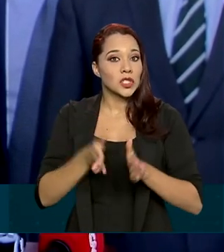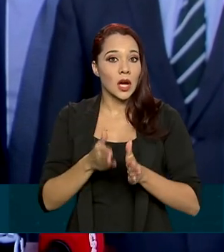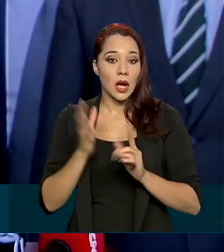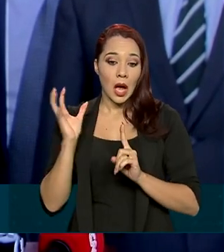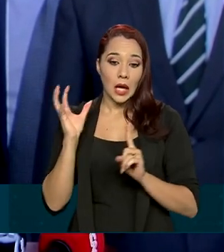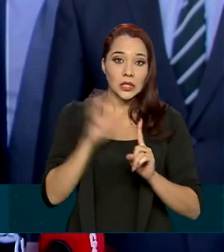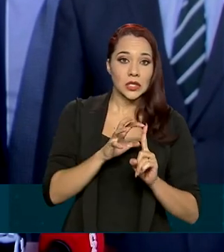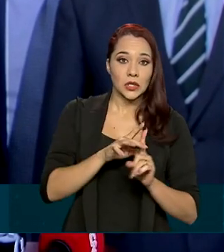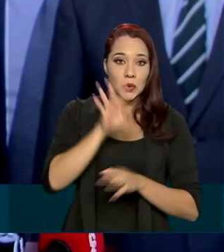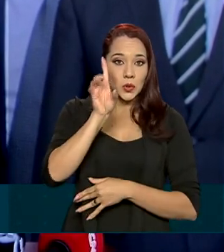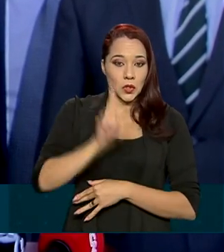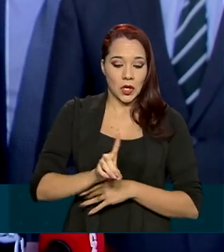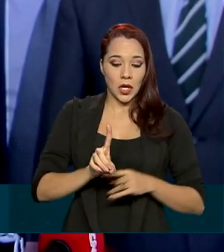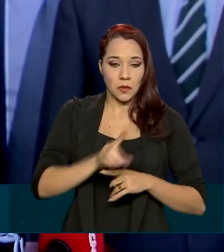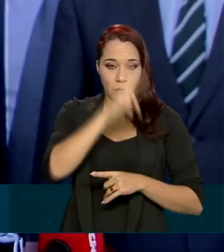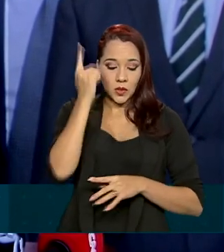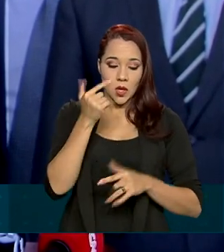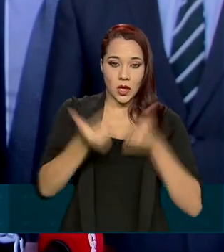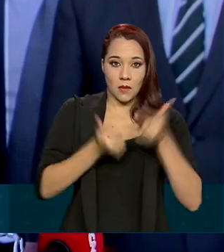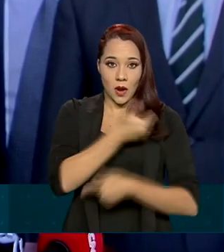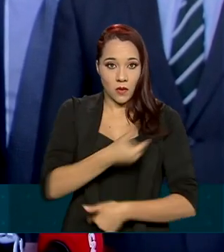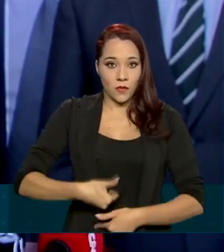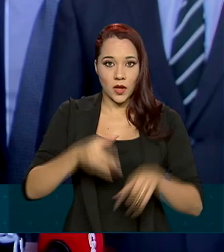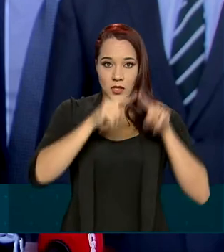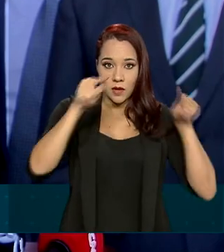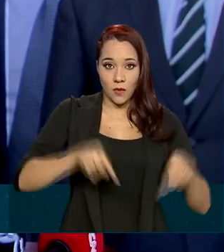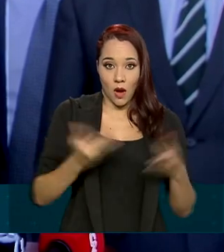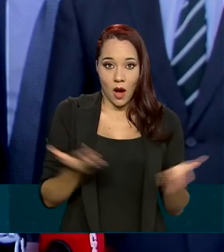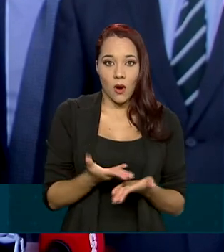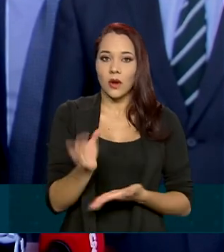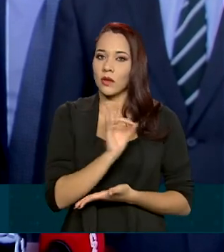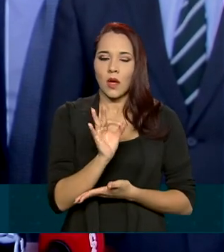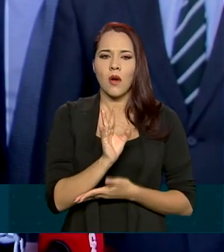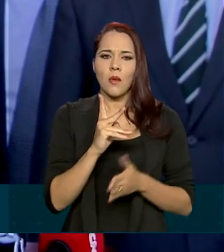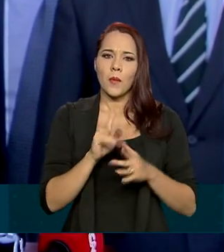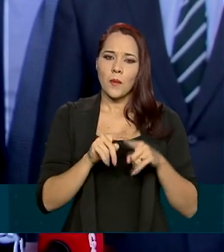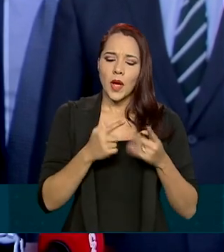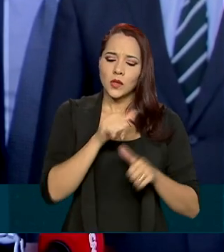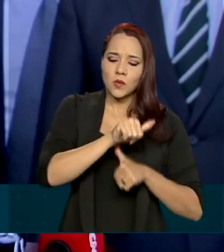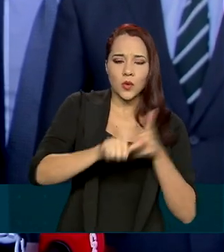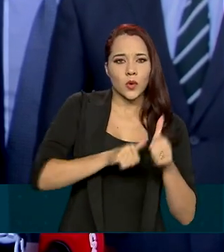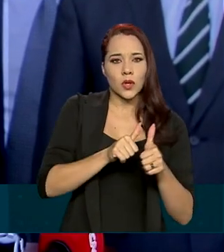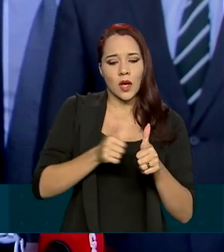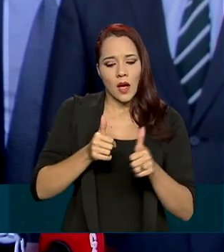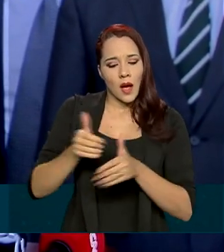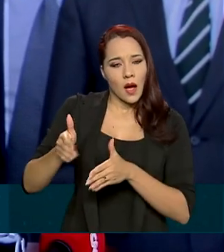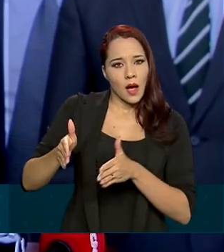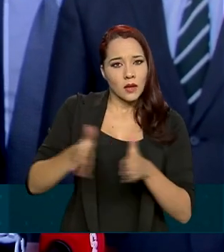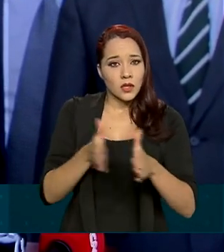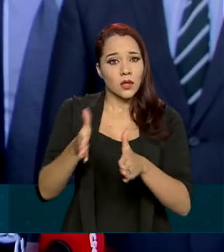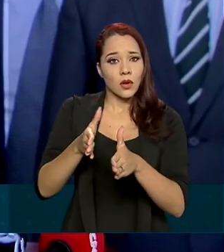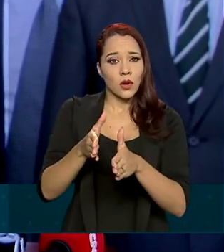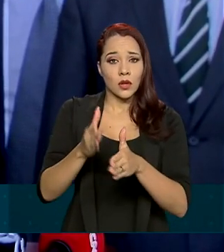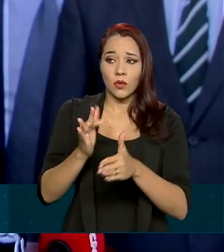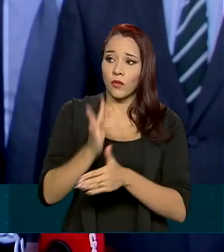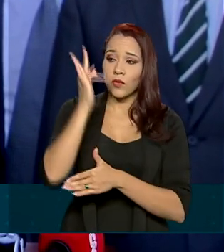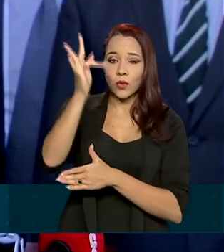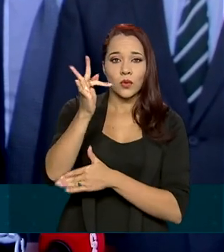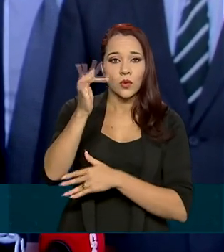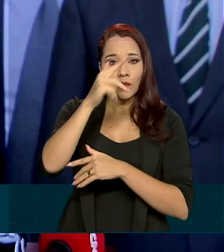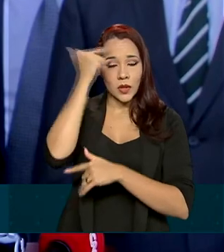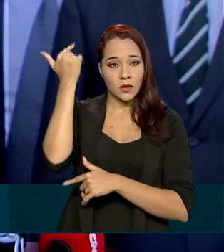os direitos dos servidores públicos atuais, mas redefine toda a trajetória do serviço público para o futuro. O serviço público de